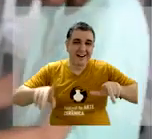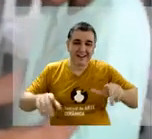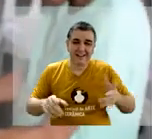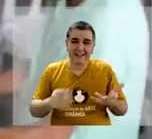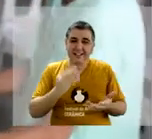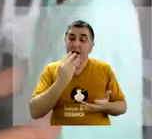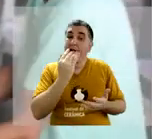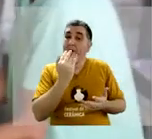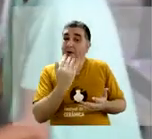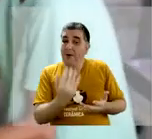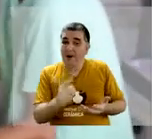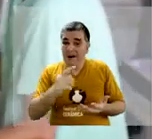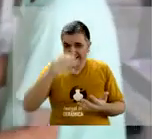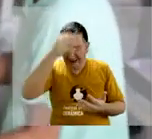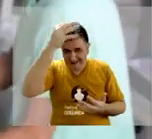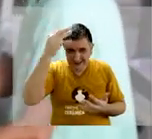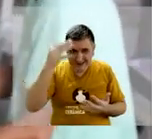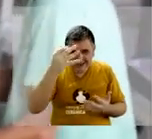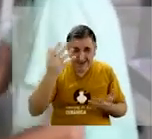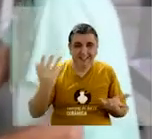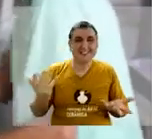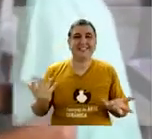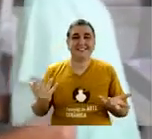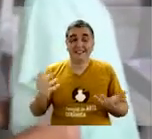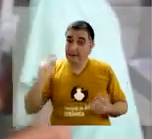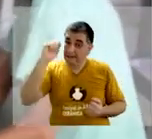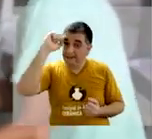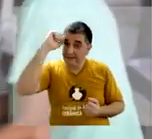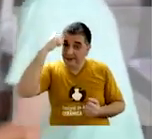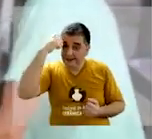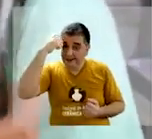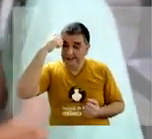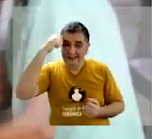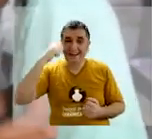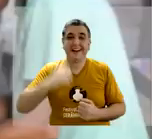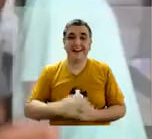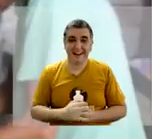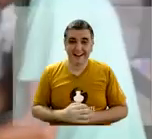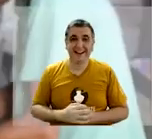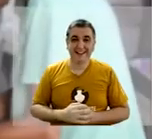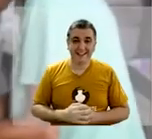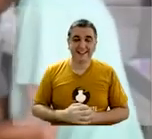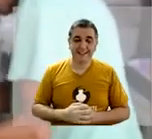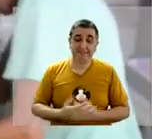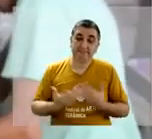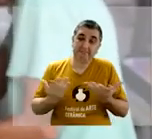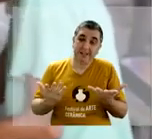pelo menos da cor do Espírito Santo, que era preta. Mas só que lá eles têm